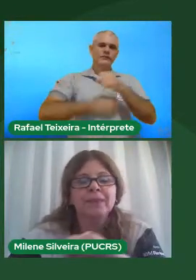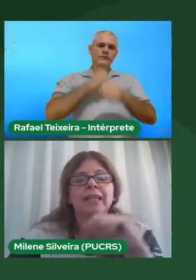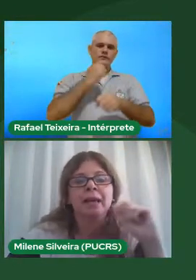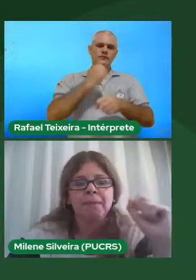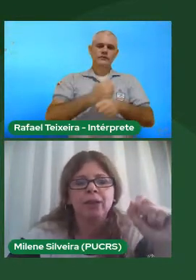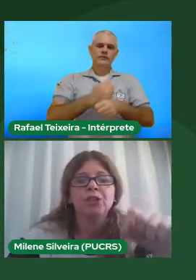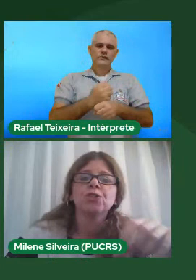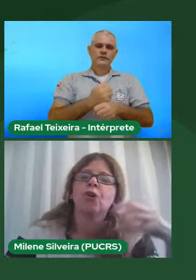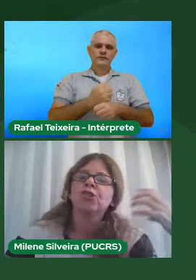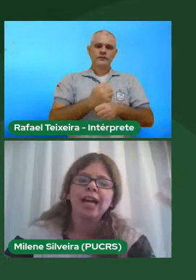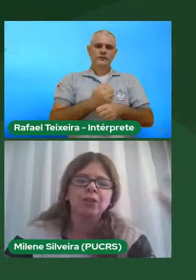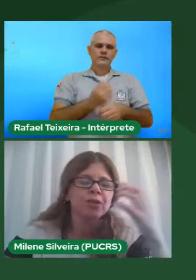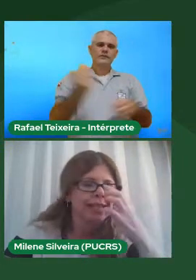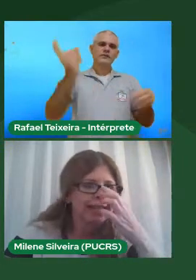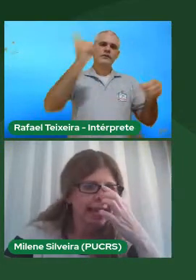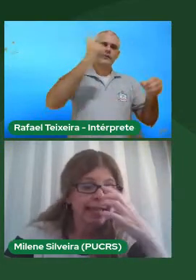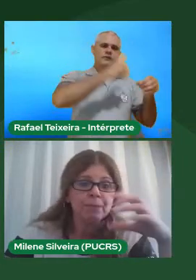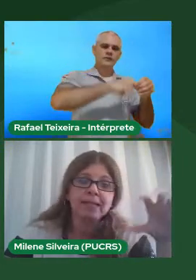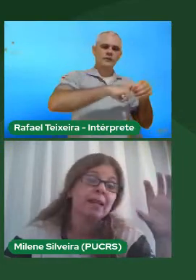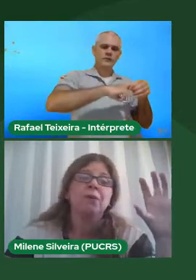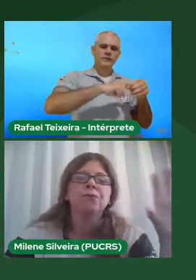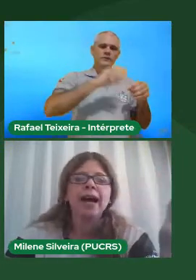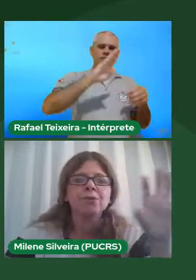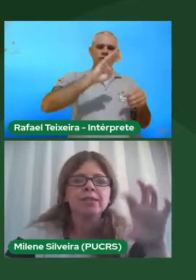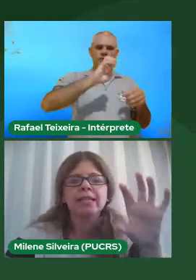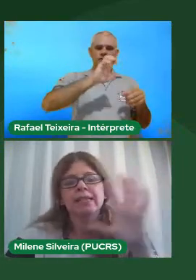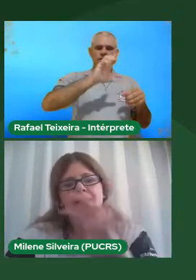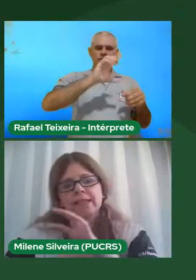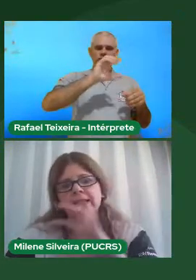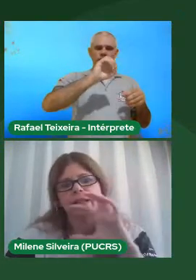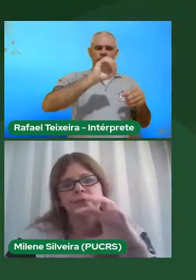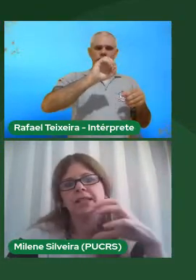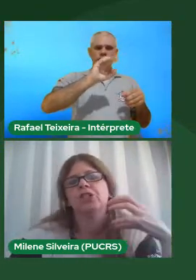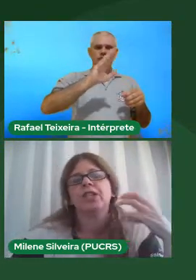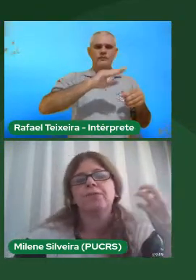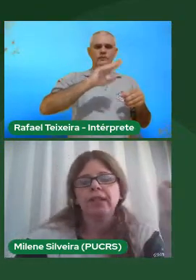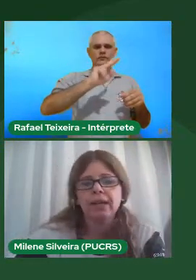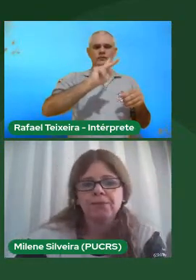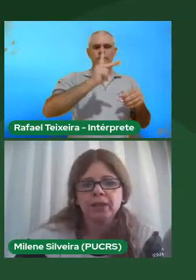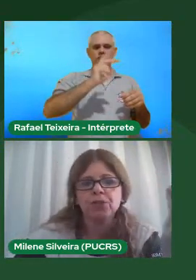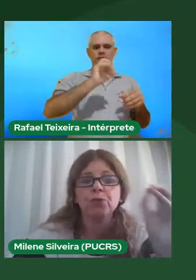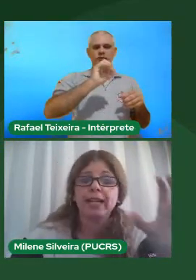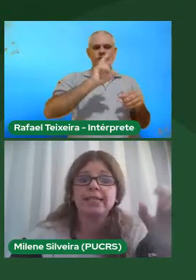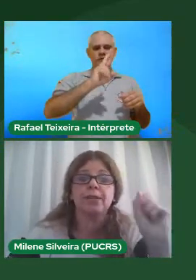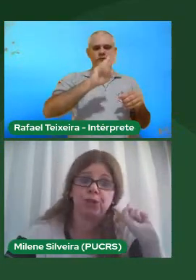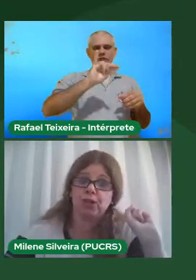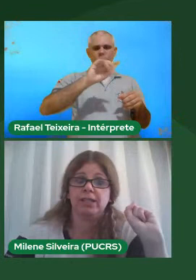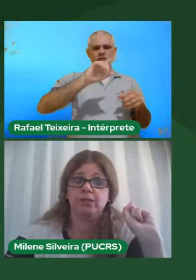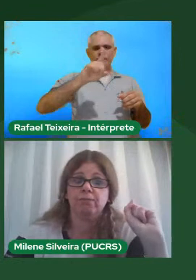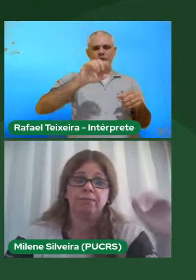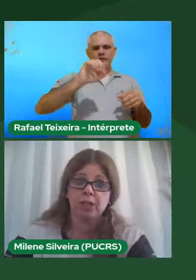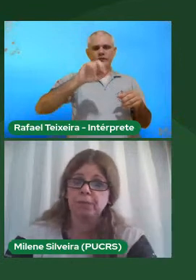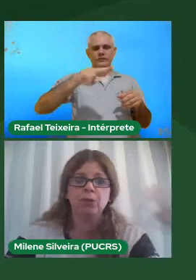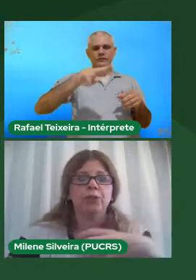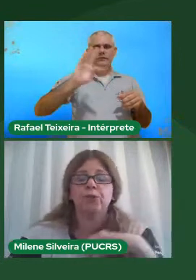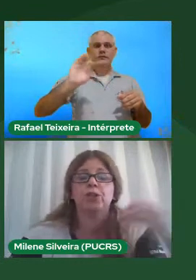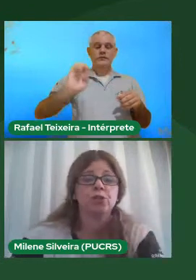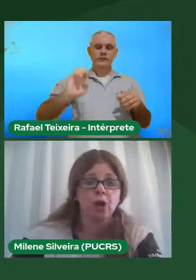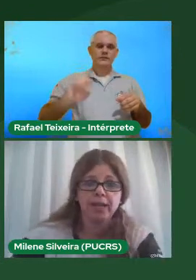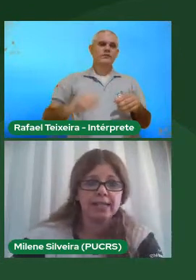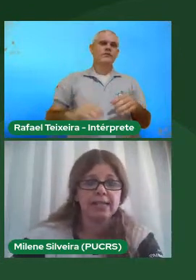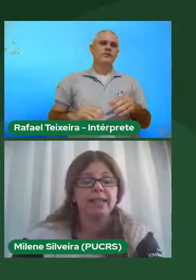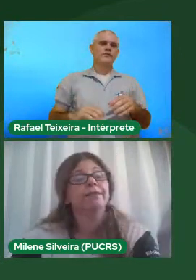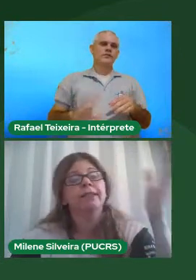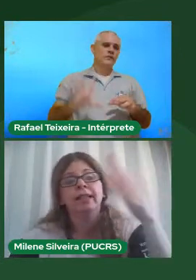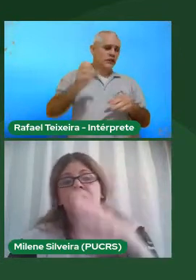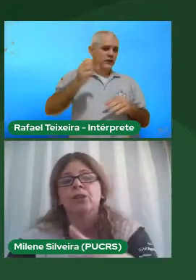para Belo Horizonte. Ah, eu não destaquei aqui, mas vários desses eventos, a gente teve eventos que o IHC foi sozinho. 2008 foi